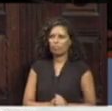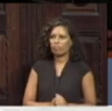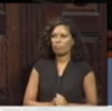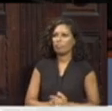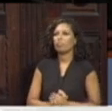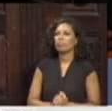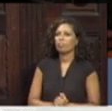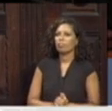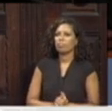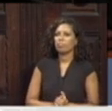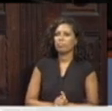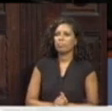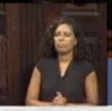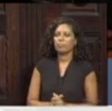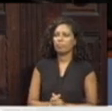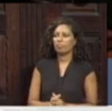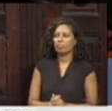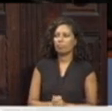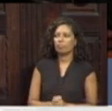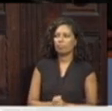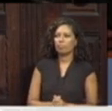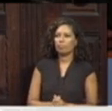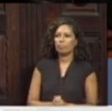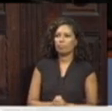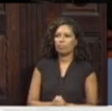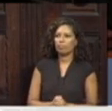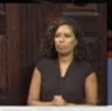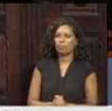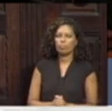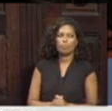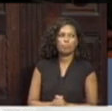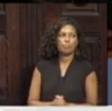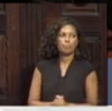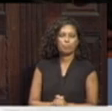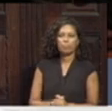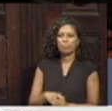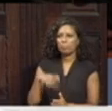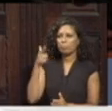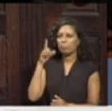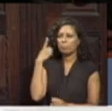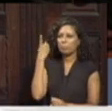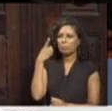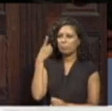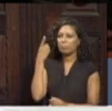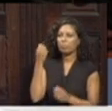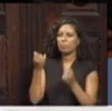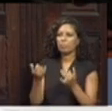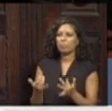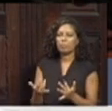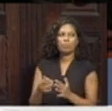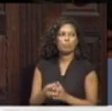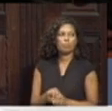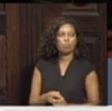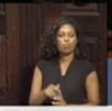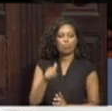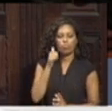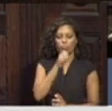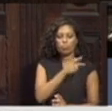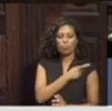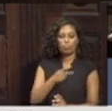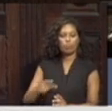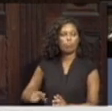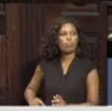Próximo orador inscrito, deputado Milton Rangel, não se encontrando presente. Próximo orador inscrito, deputado Valdec